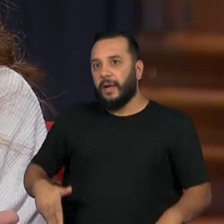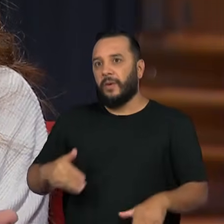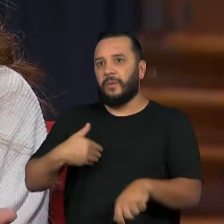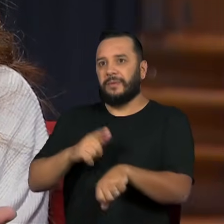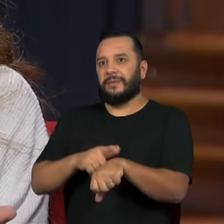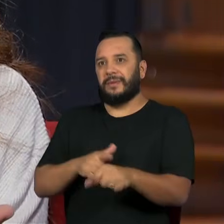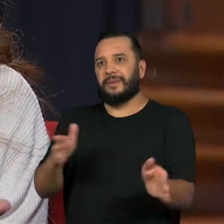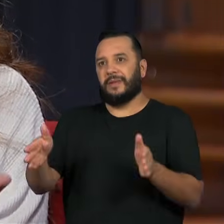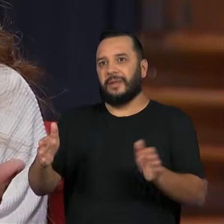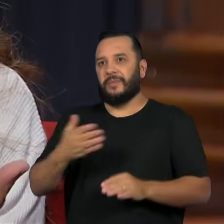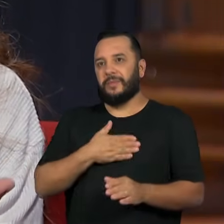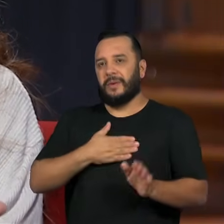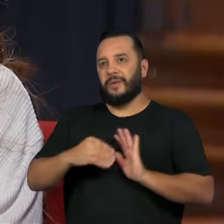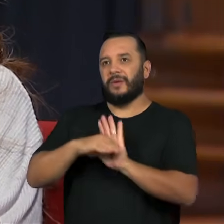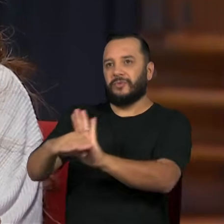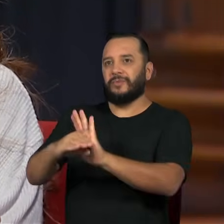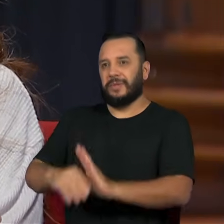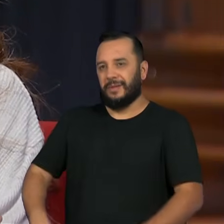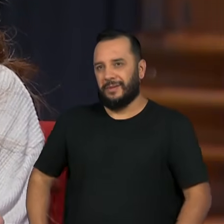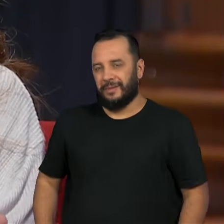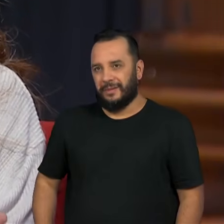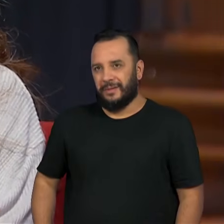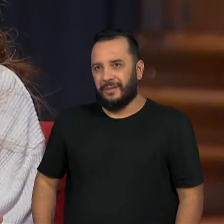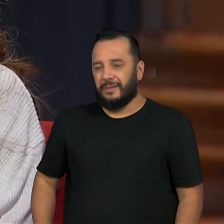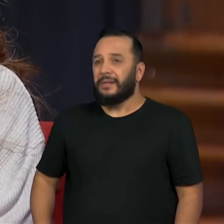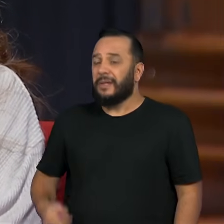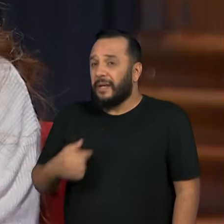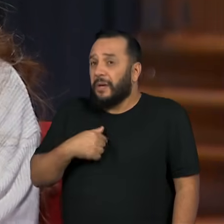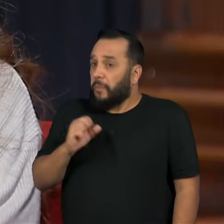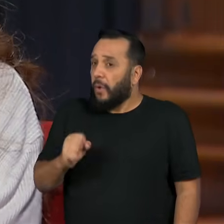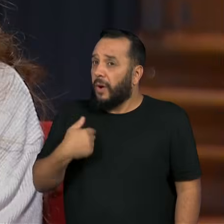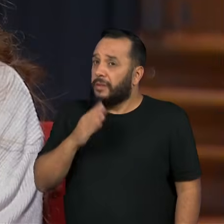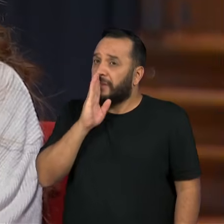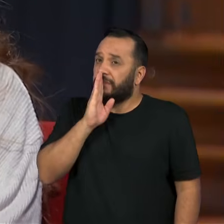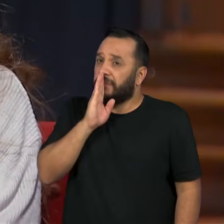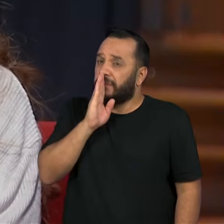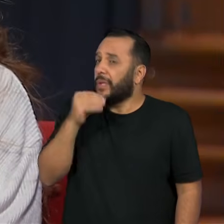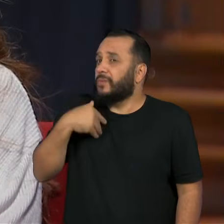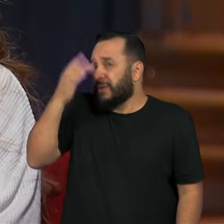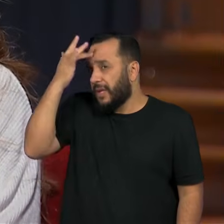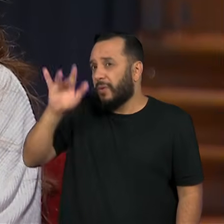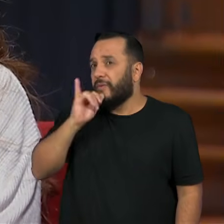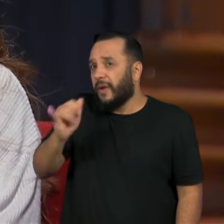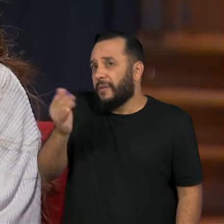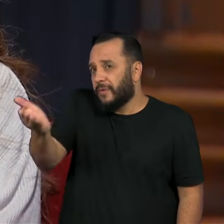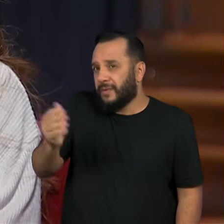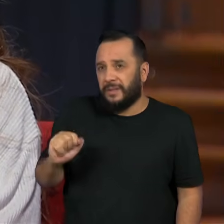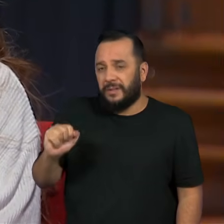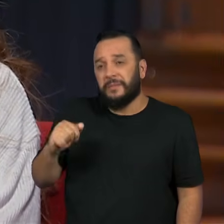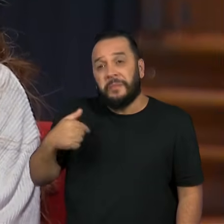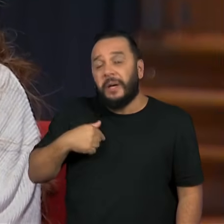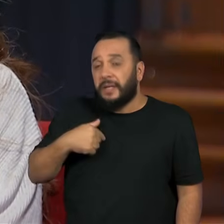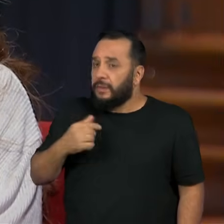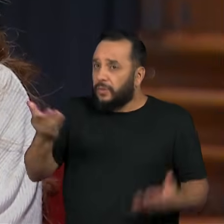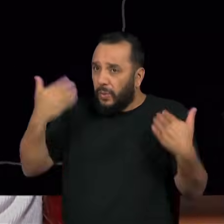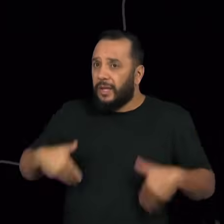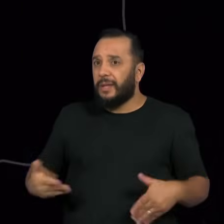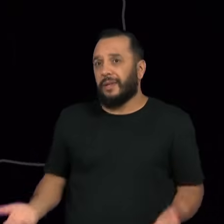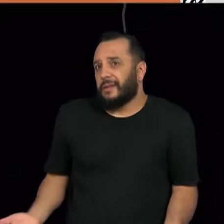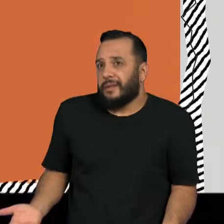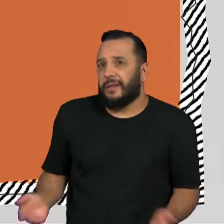tempo. Pode ficar quieto, se não souber o que falar. Aliás, pode até dizer, eu não sei o que dizer para você, mas eu tô aqui.